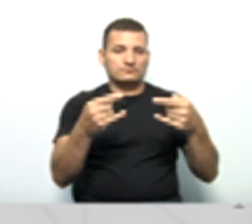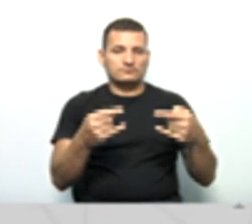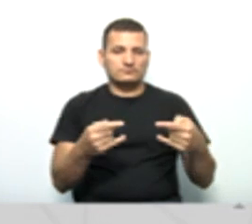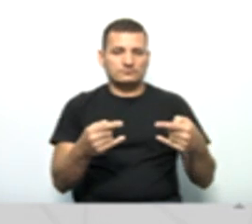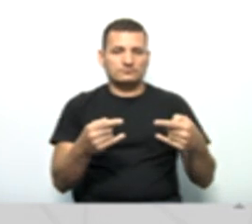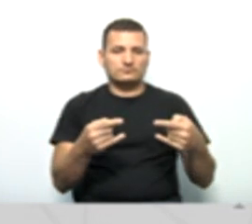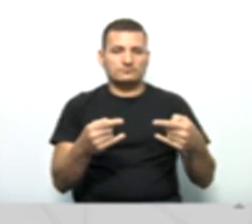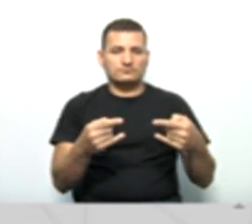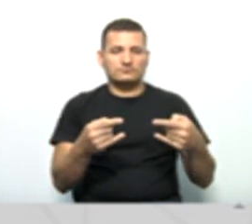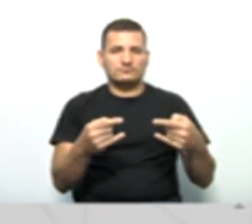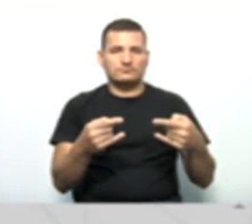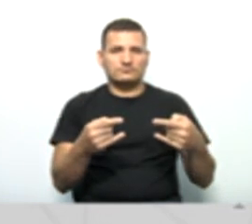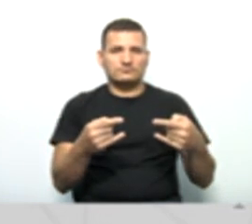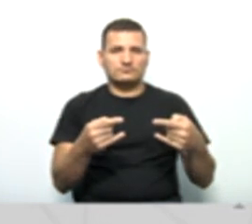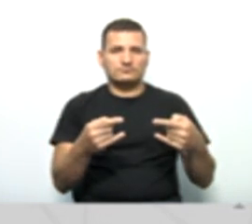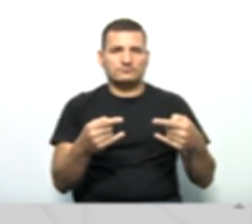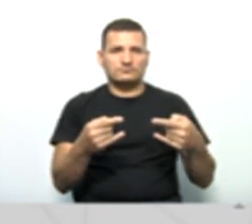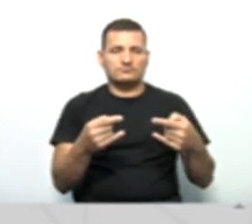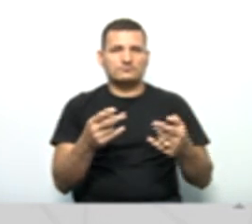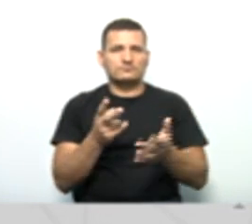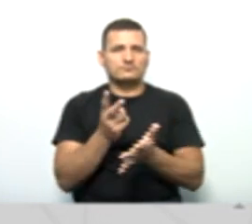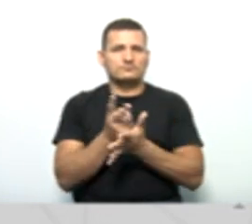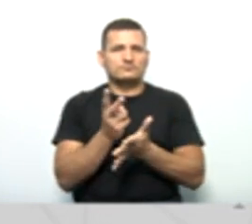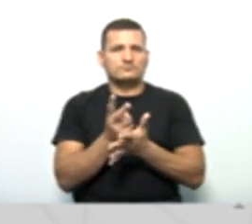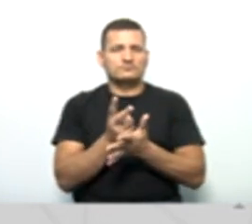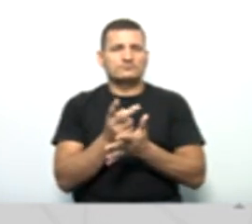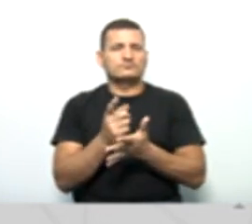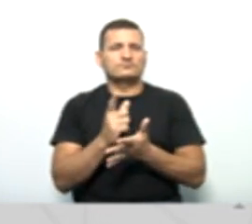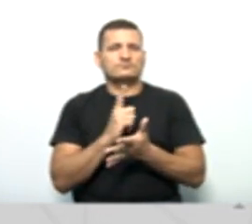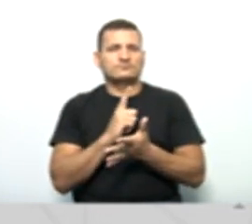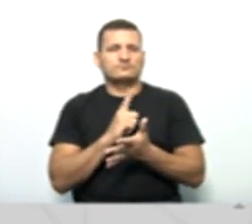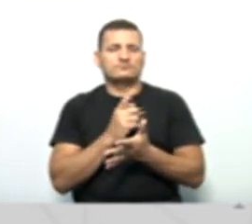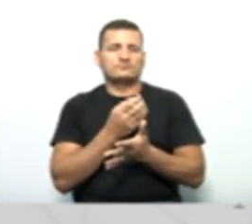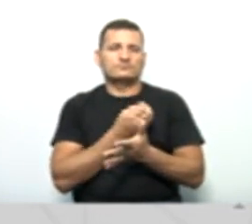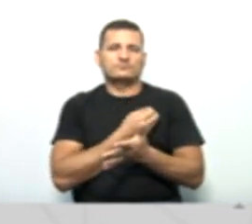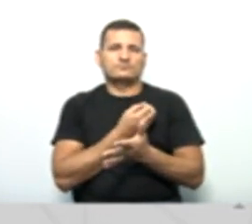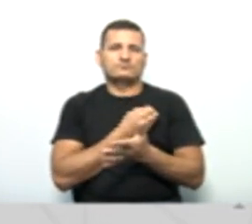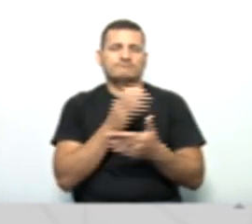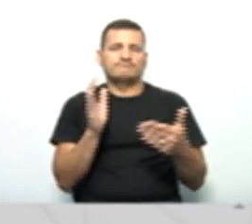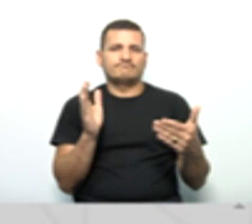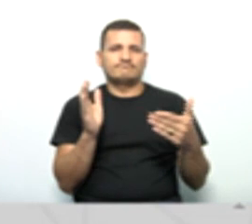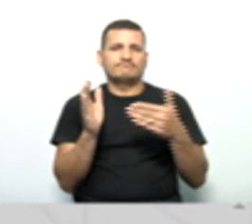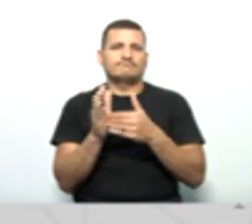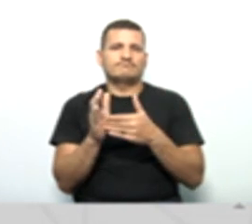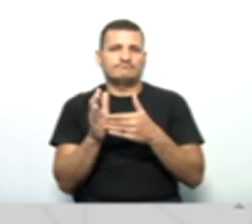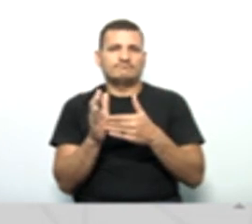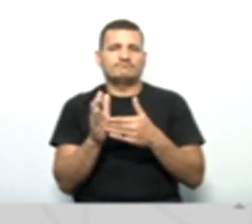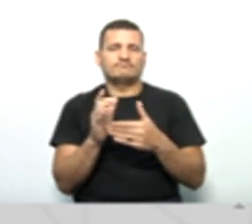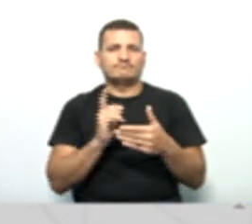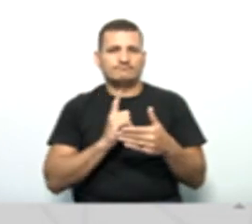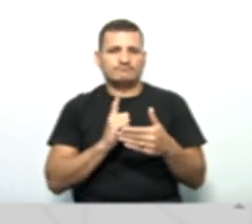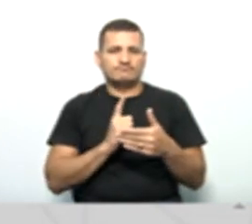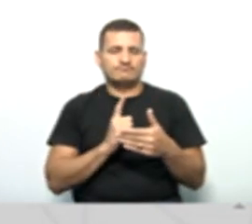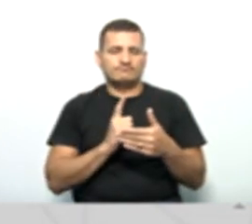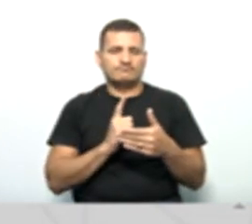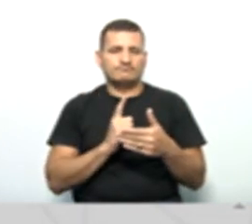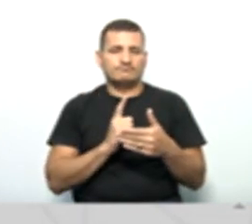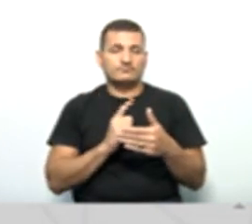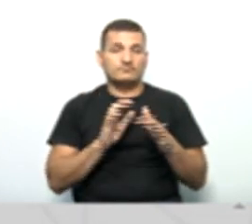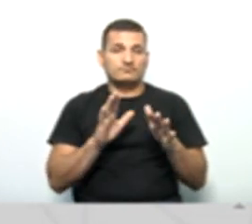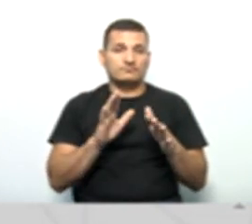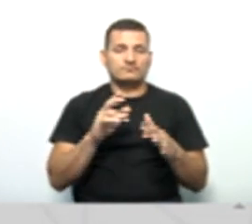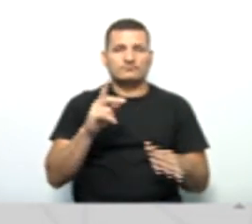que você sempre vai ter um número finito, tá? Você sempre vai ter um número finito. Apesar de o